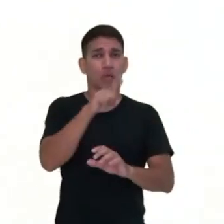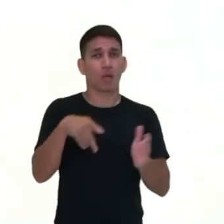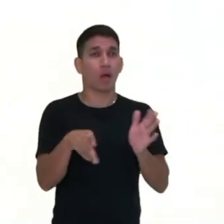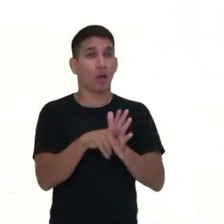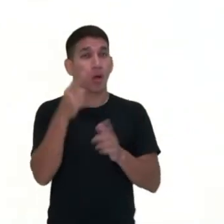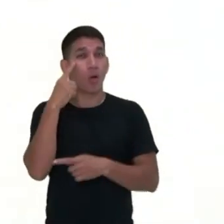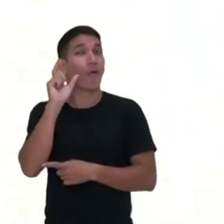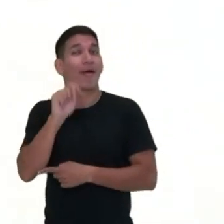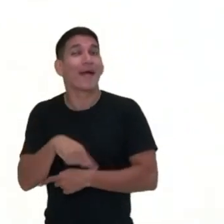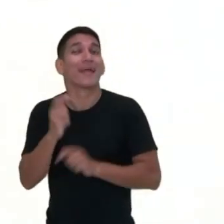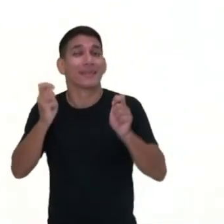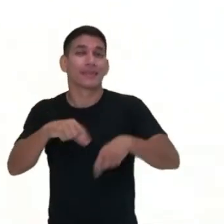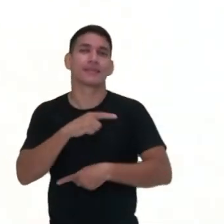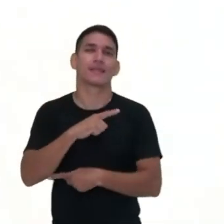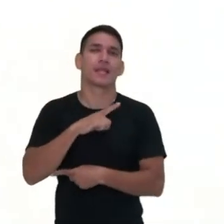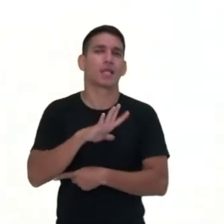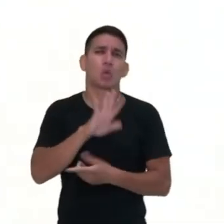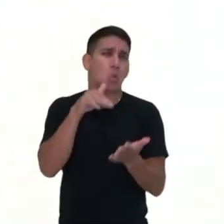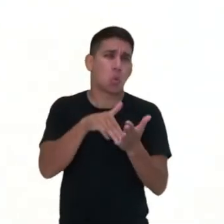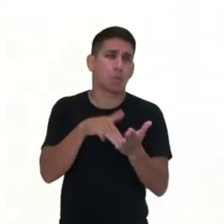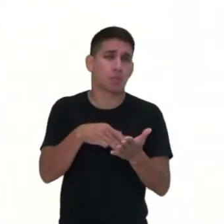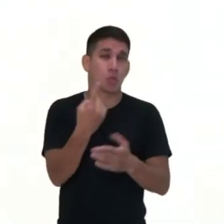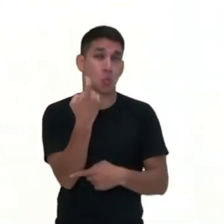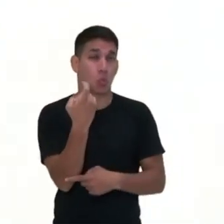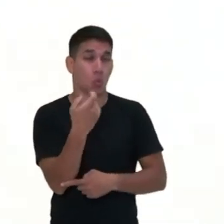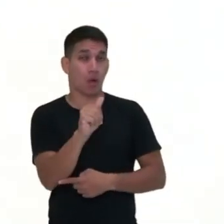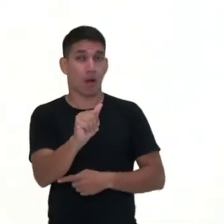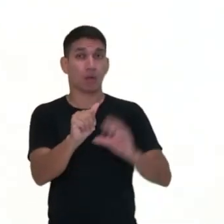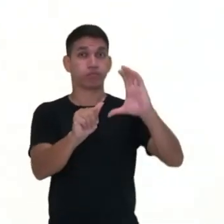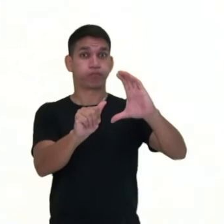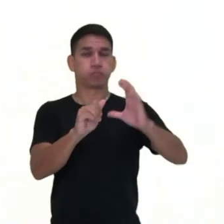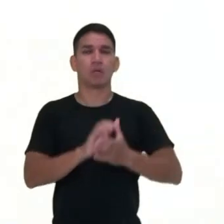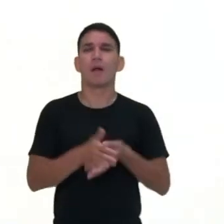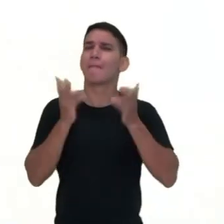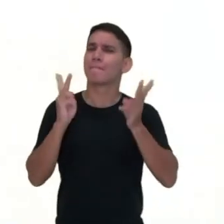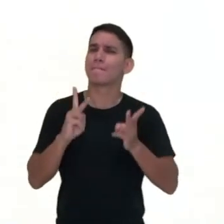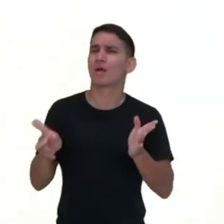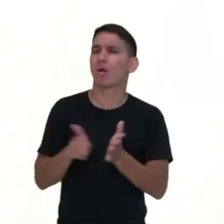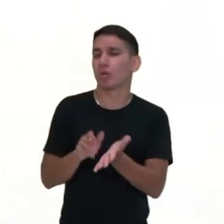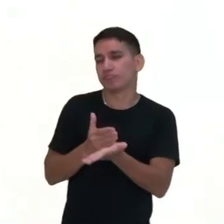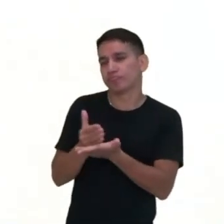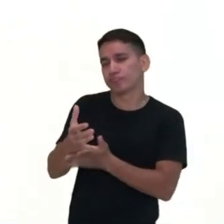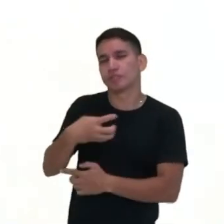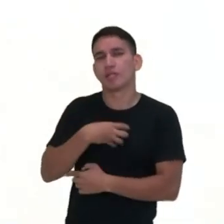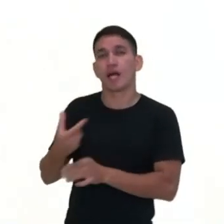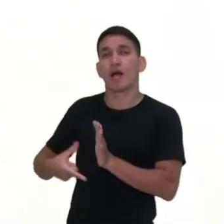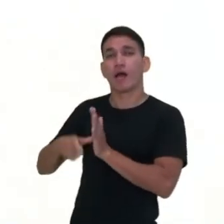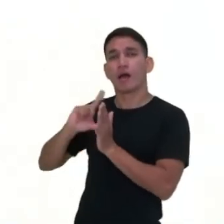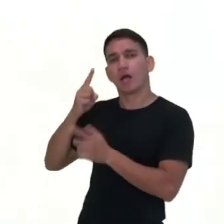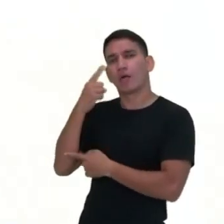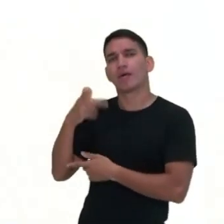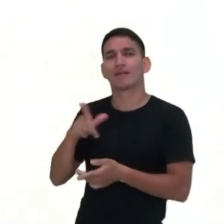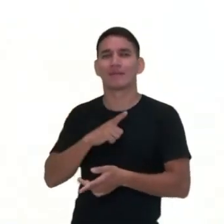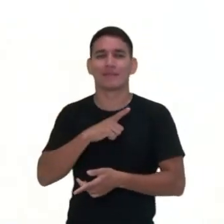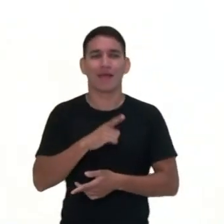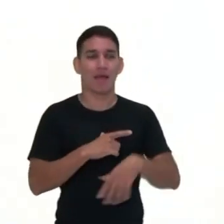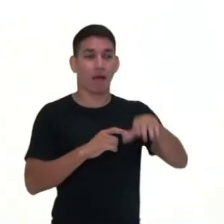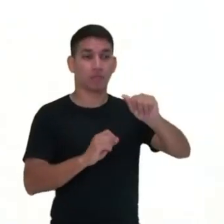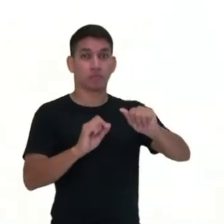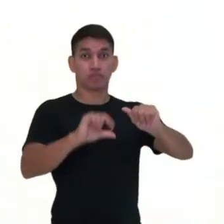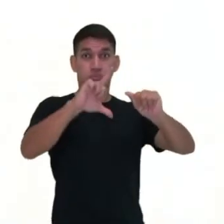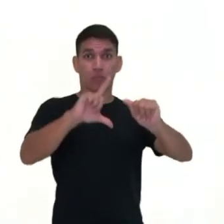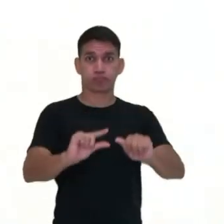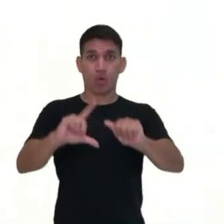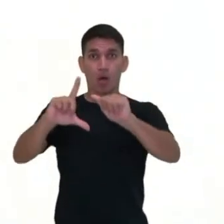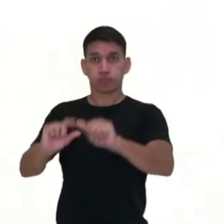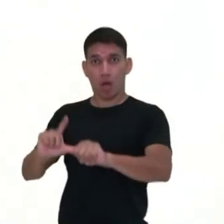indivíduos que possuem pelo menos um azão. Mesmo princípio da anterior, azão, azinho, tudo azão, azinho. Por quê? Porque